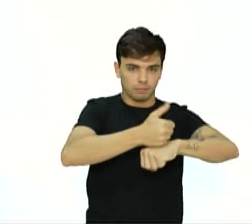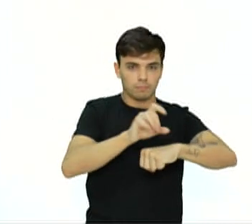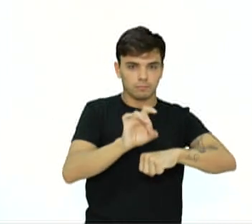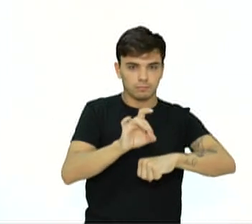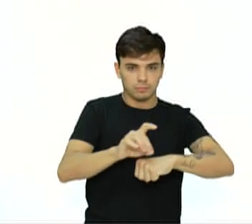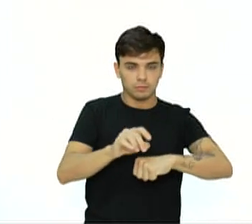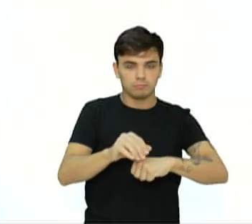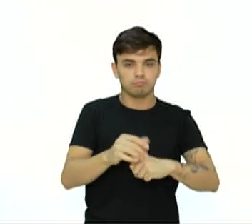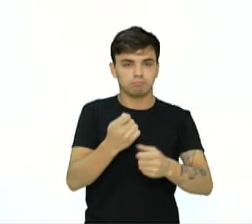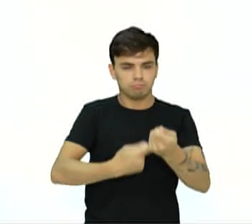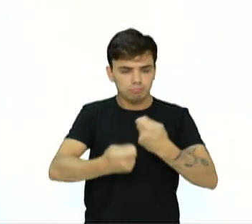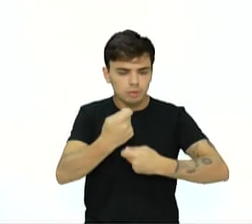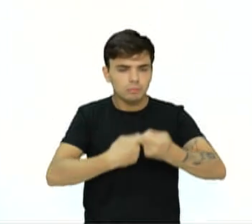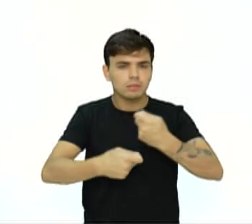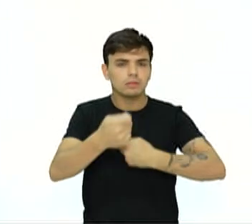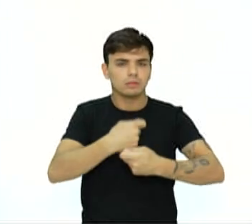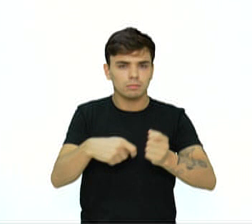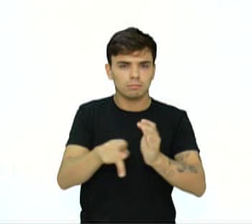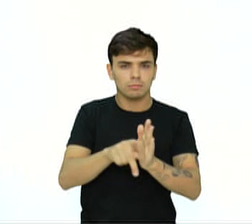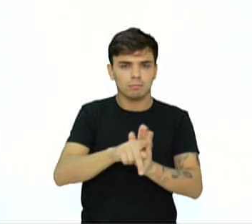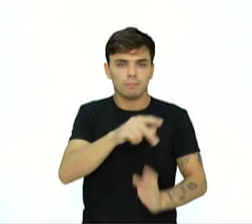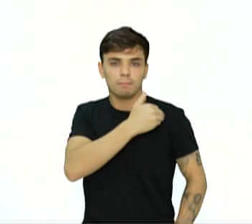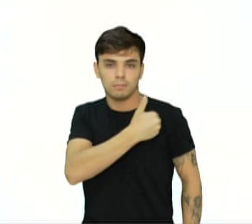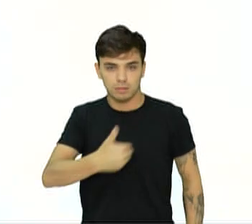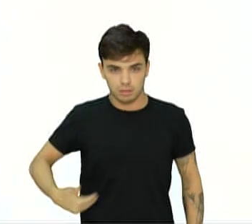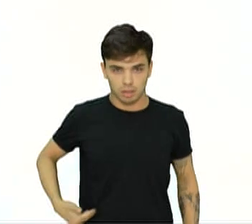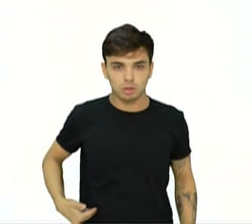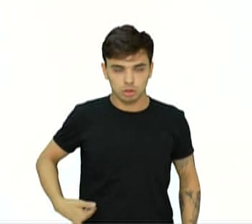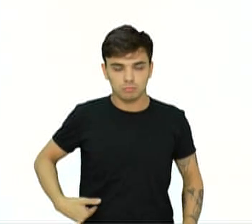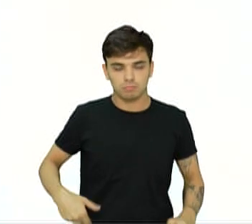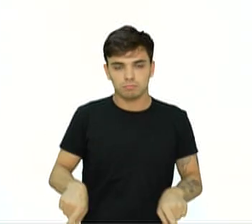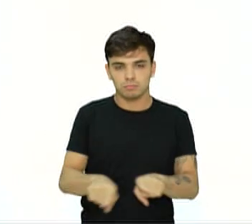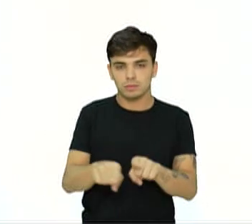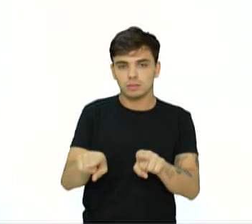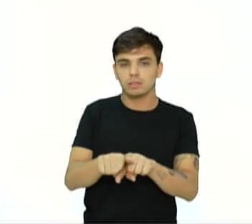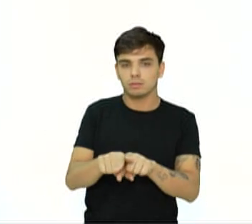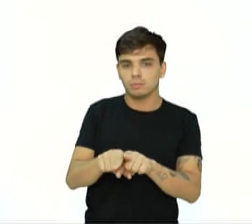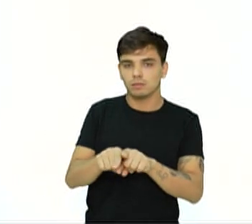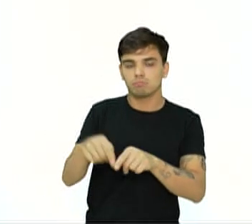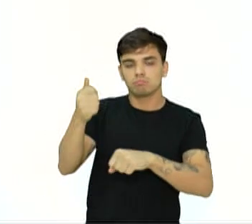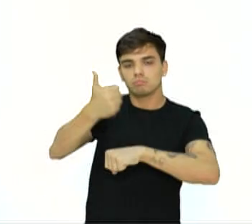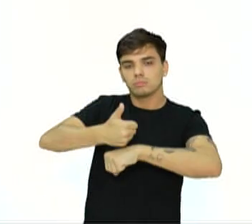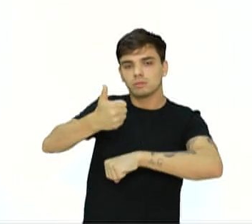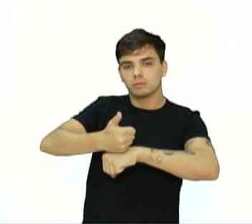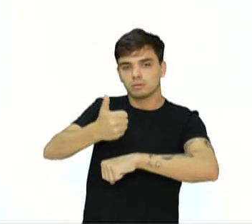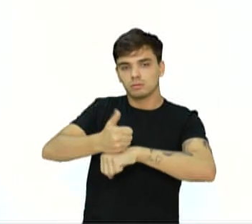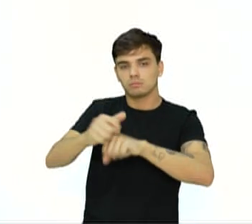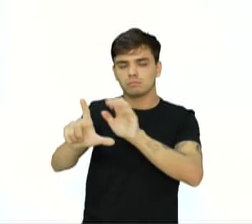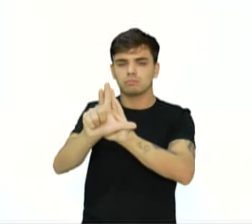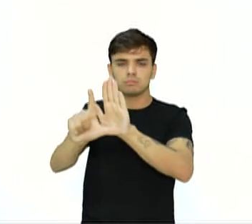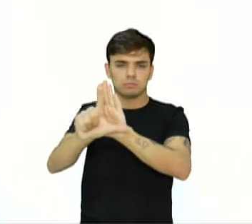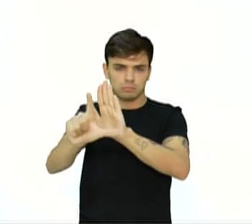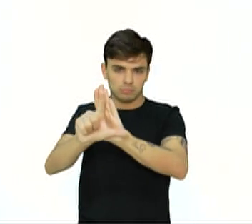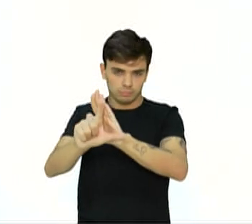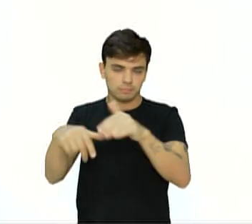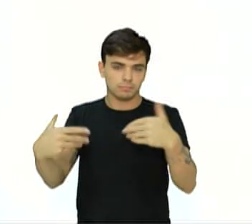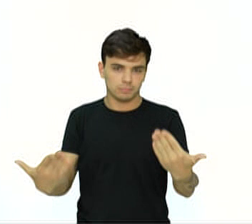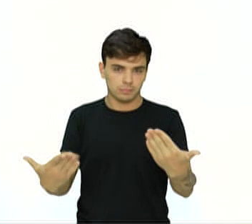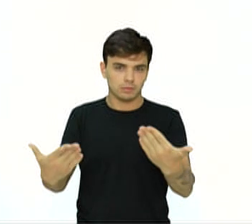basicamente executivo, né, o presidente da República, e os poderes legislativos,